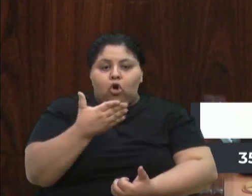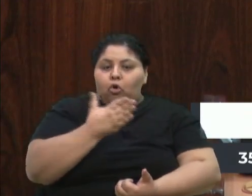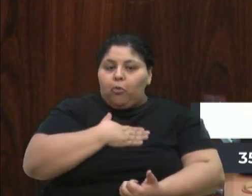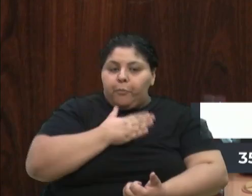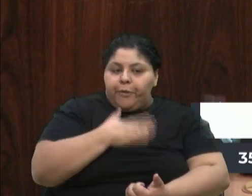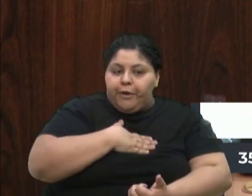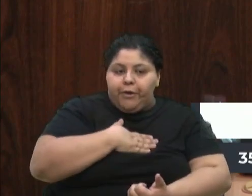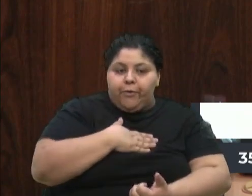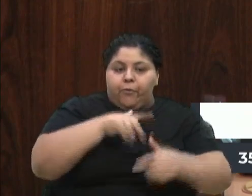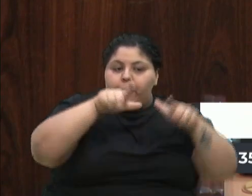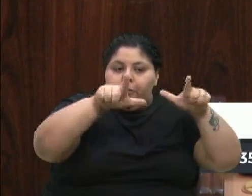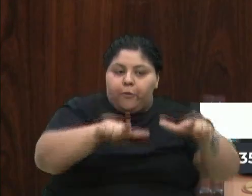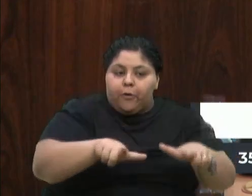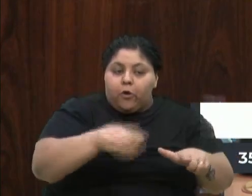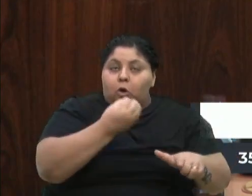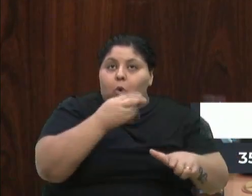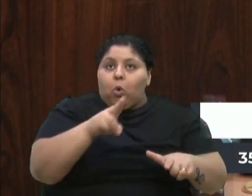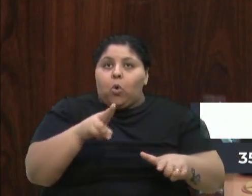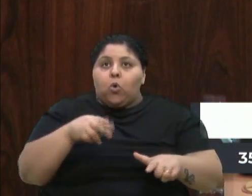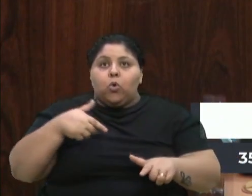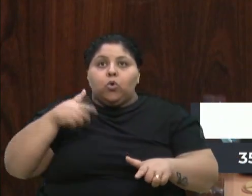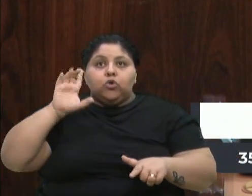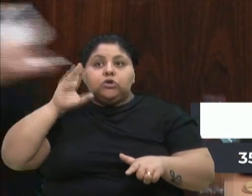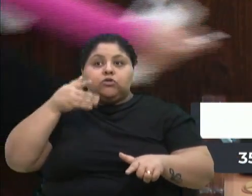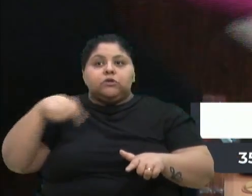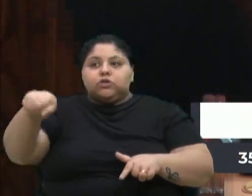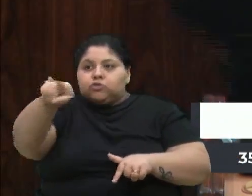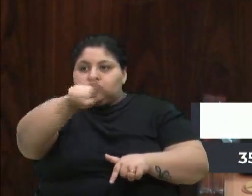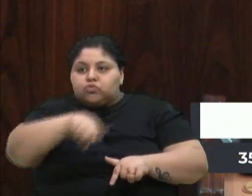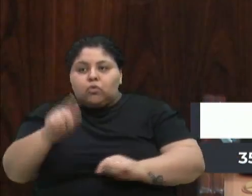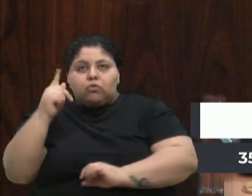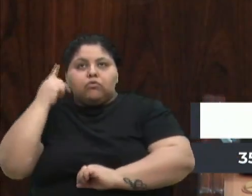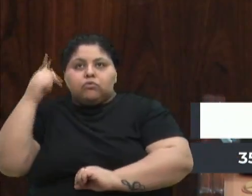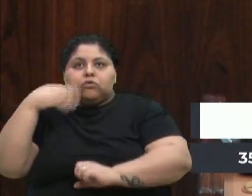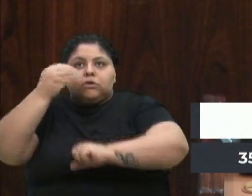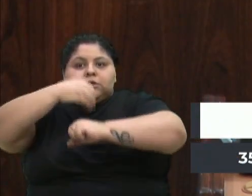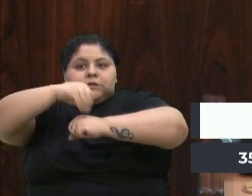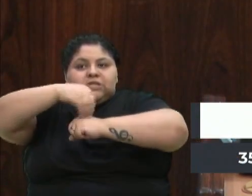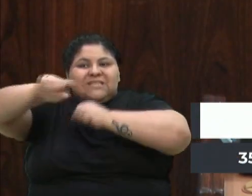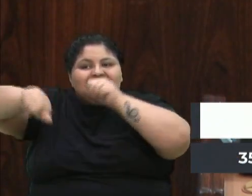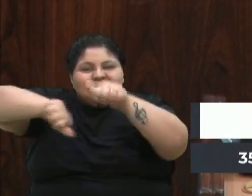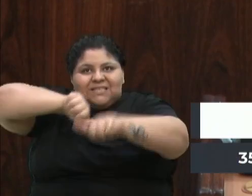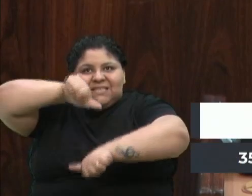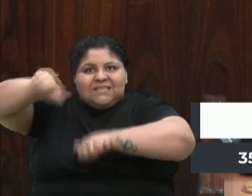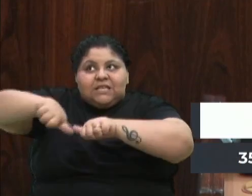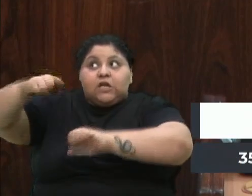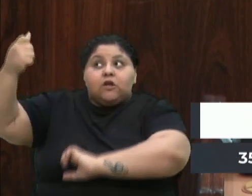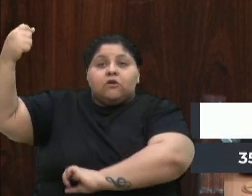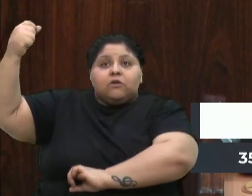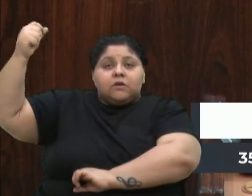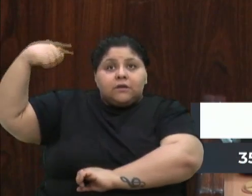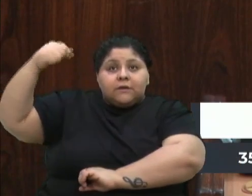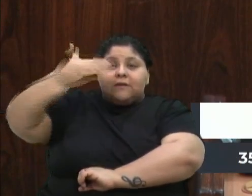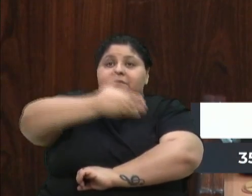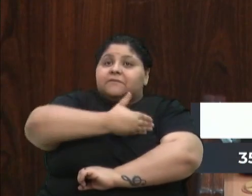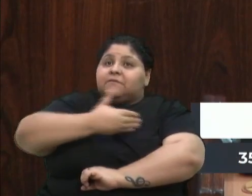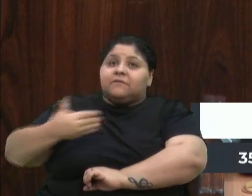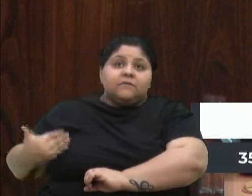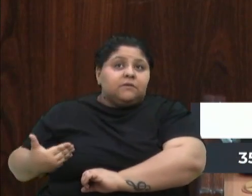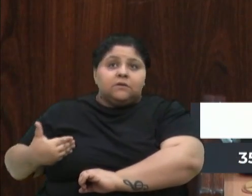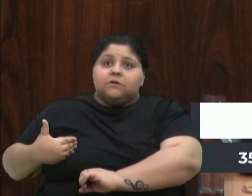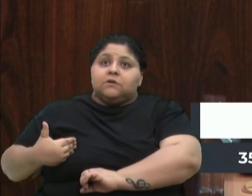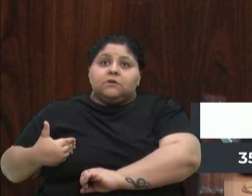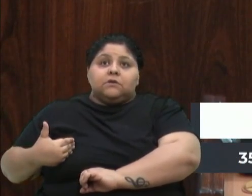meu gabinete, ou se acontece com todos vocês, que as indicações para troca de iluminação pública não